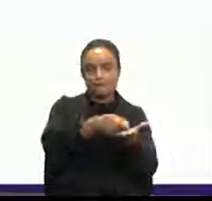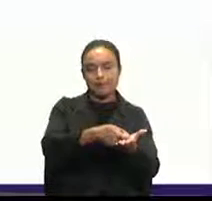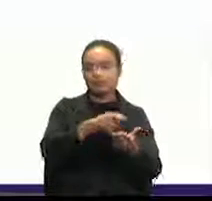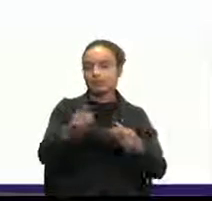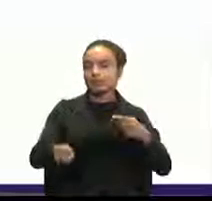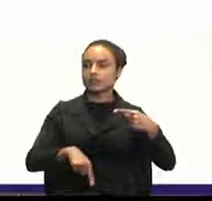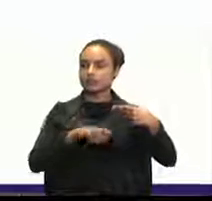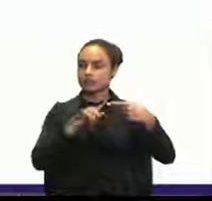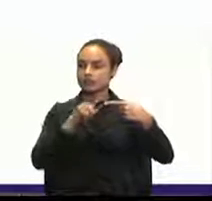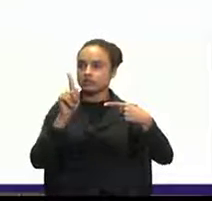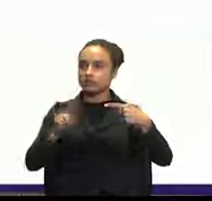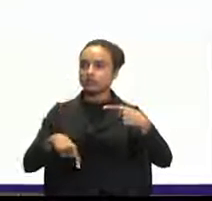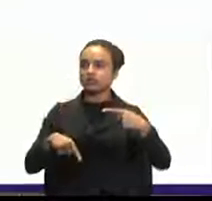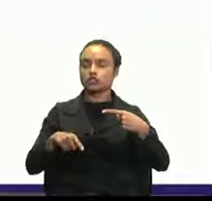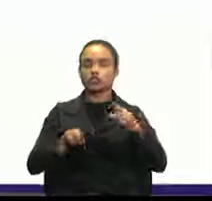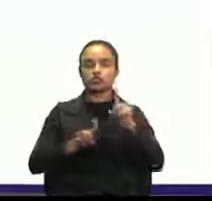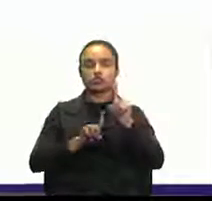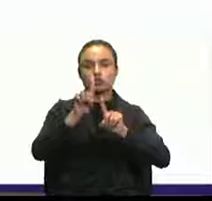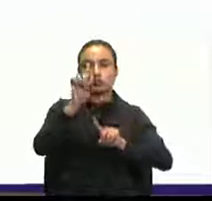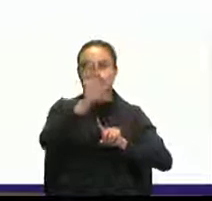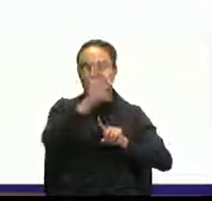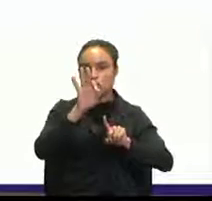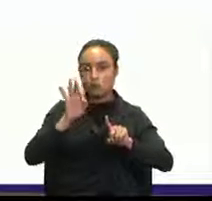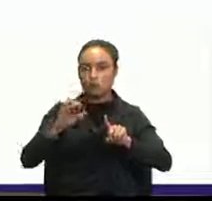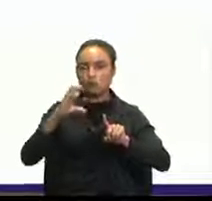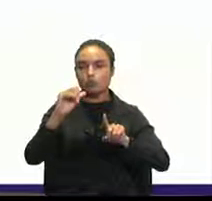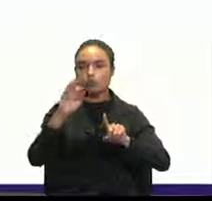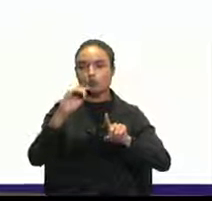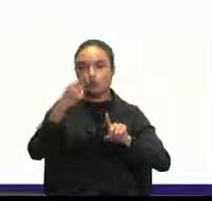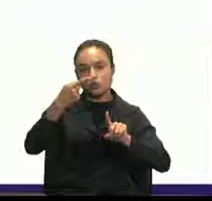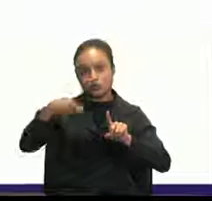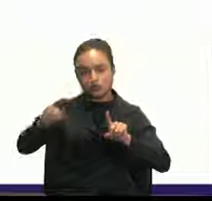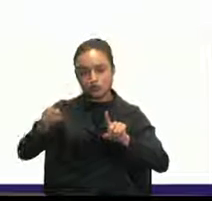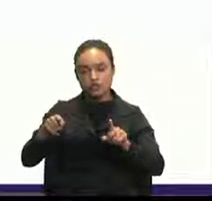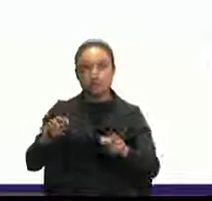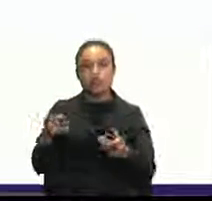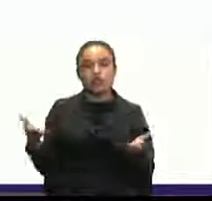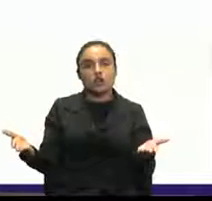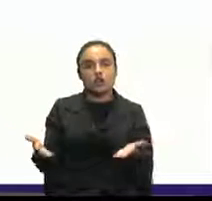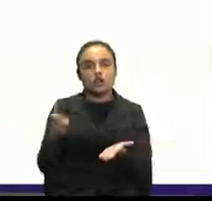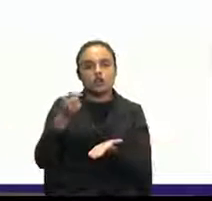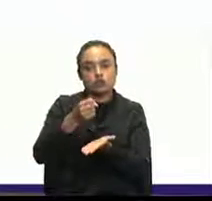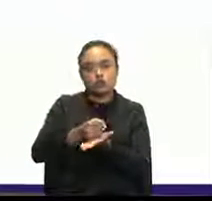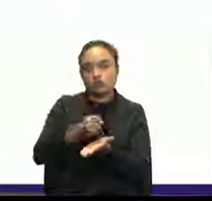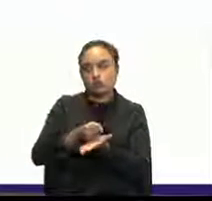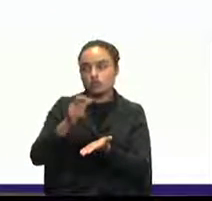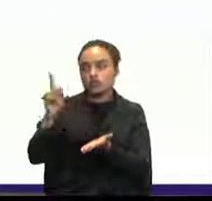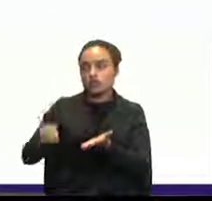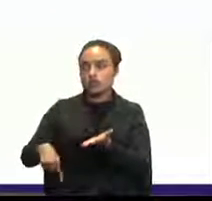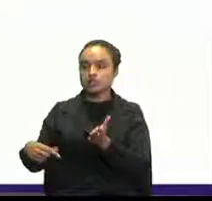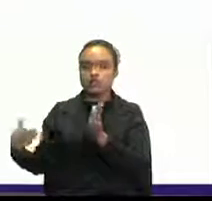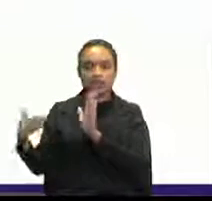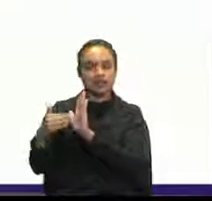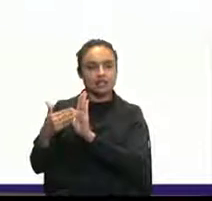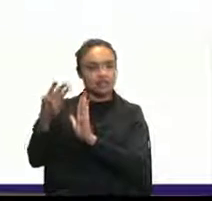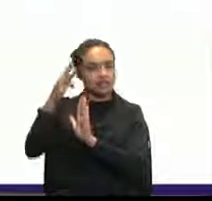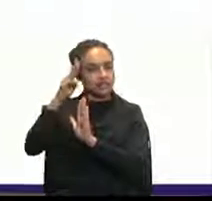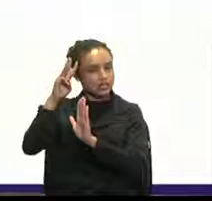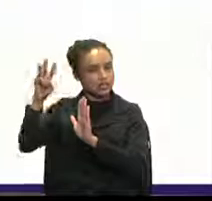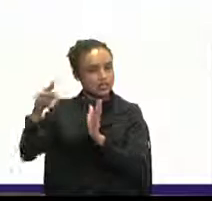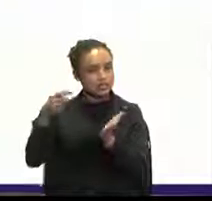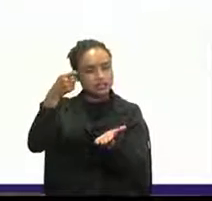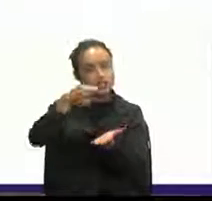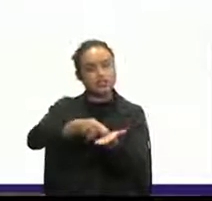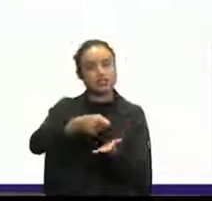atual do preço dos títulos com liquidação em 3 dias normalmente a gente ouve falar no termo de